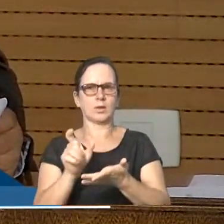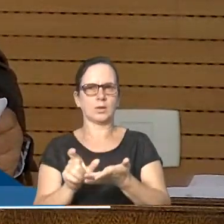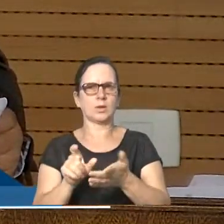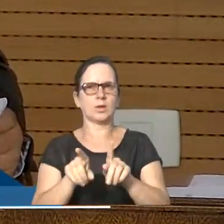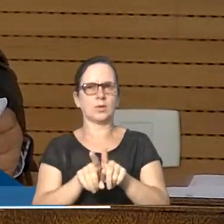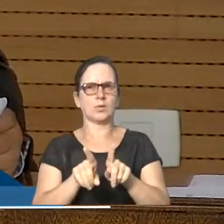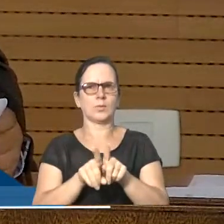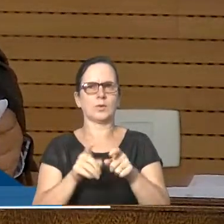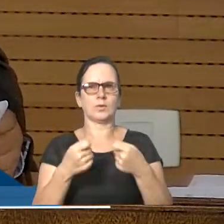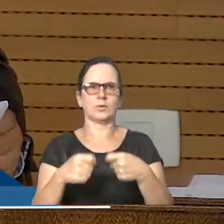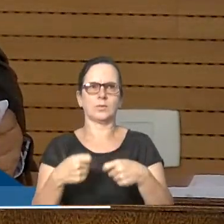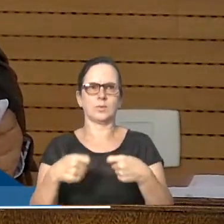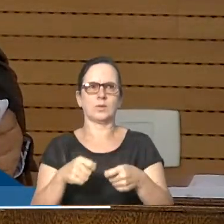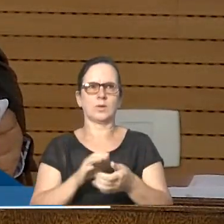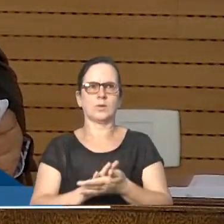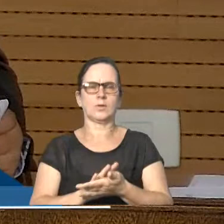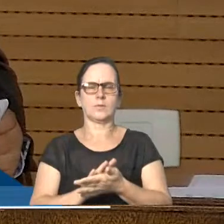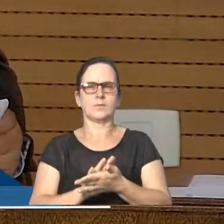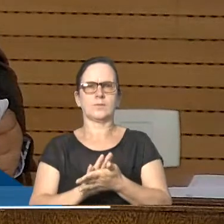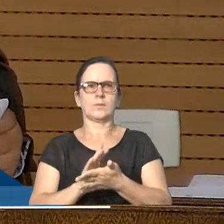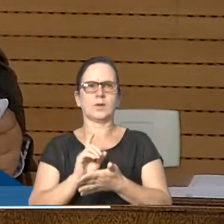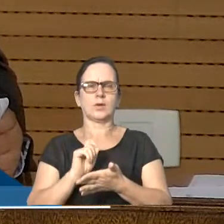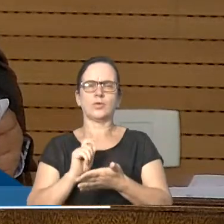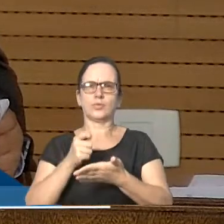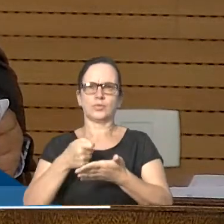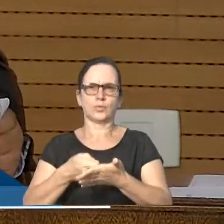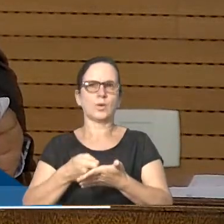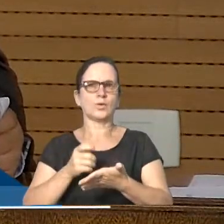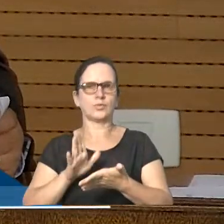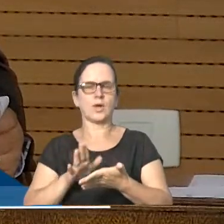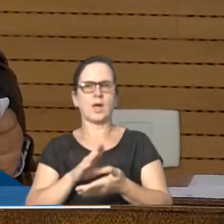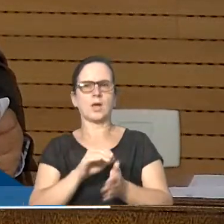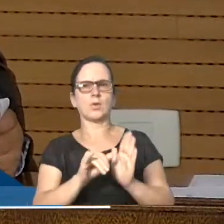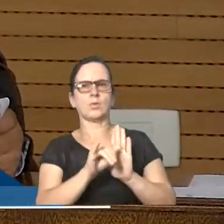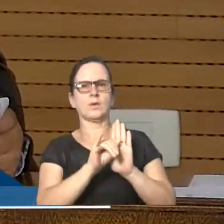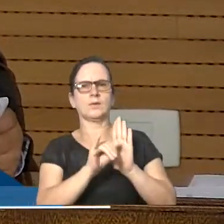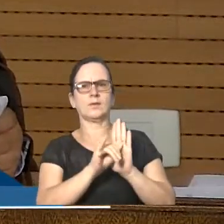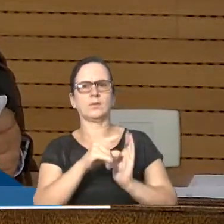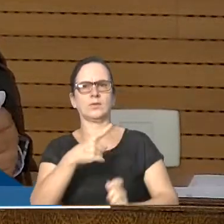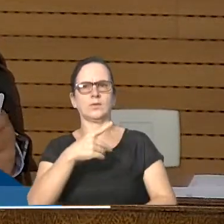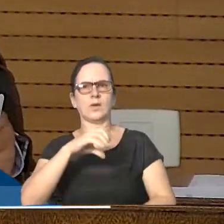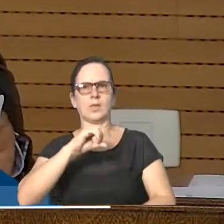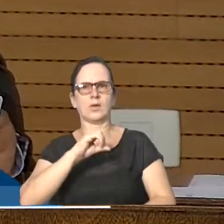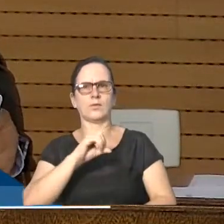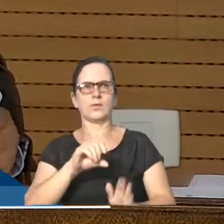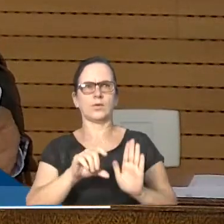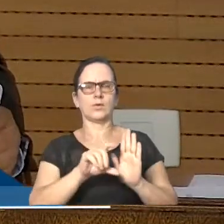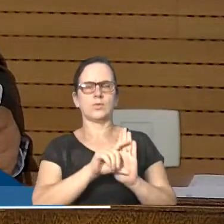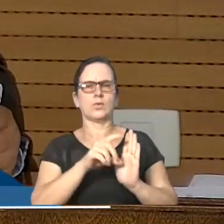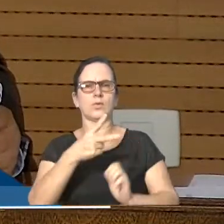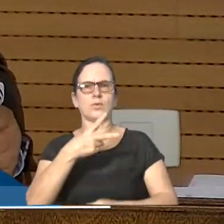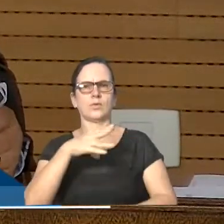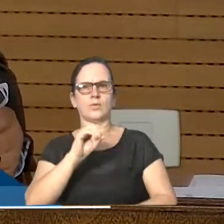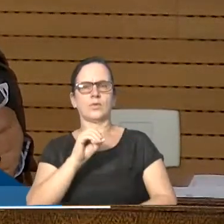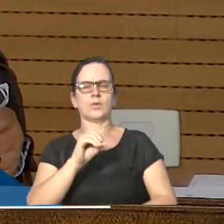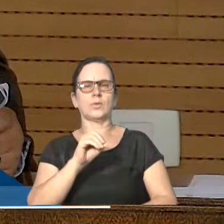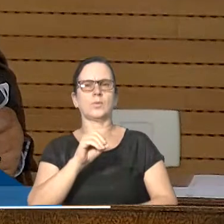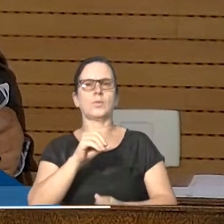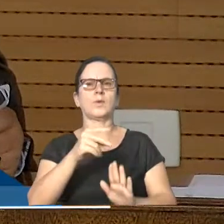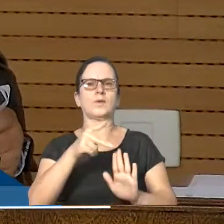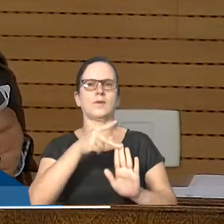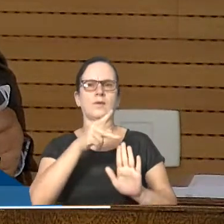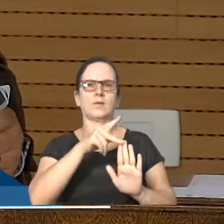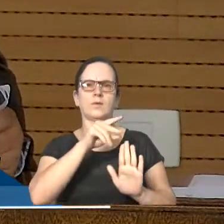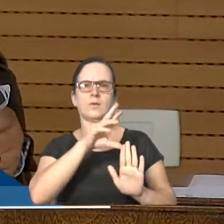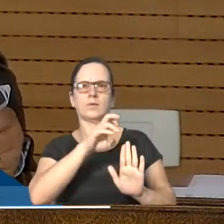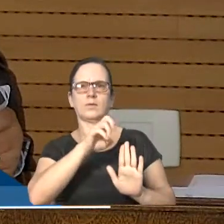normativo necessário para aplicação do que já prevê o inciso 19 do artigo 85 do Código de Processo Civil,